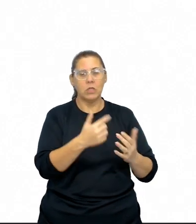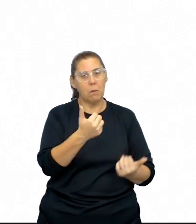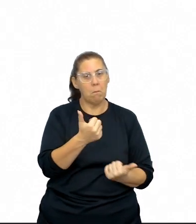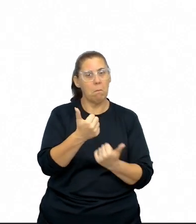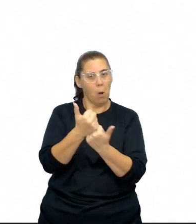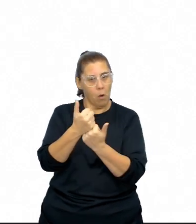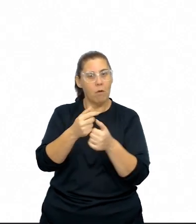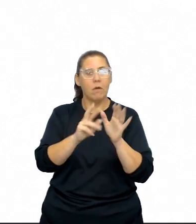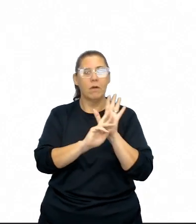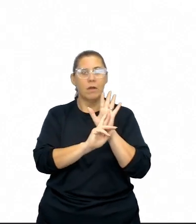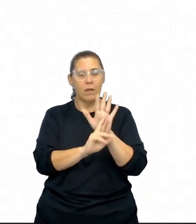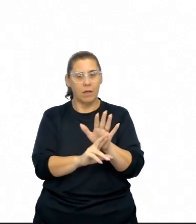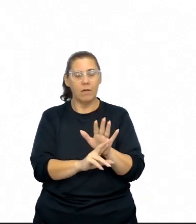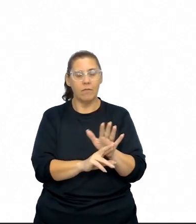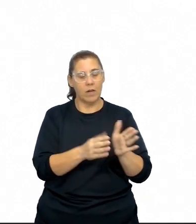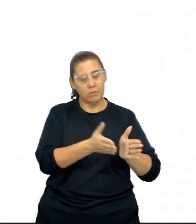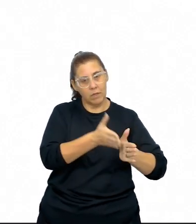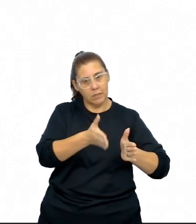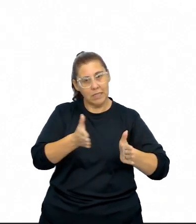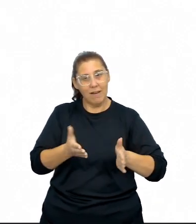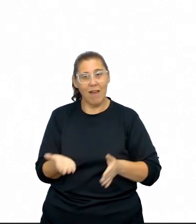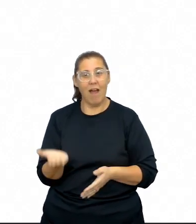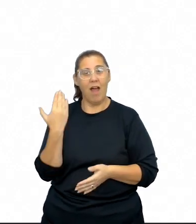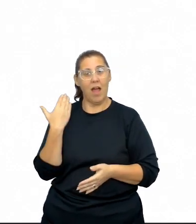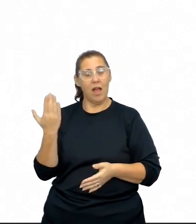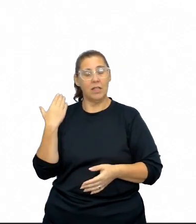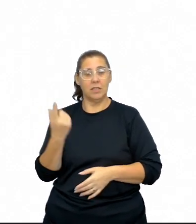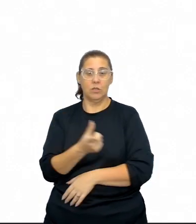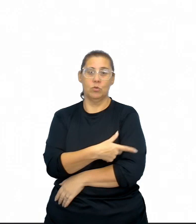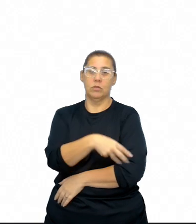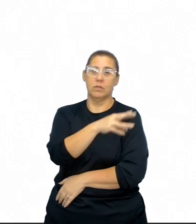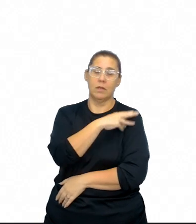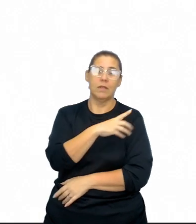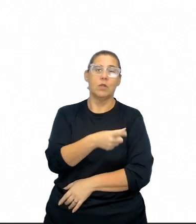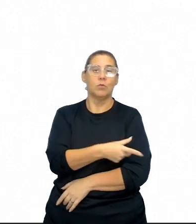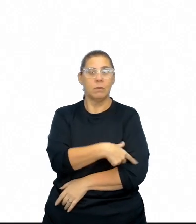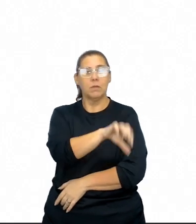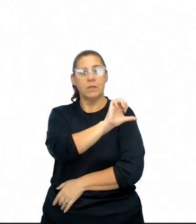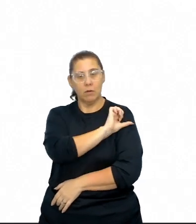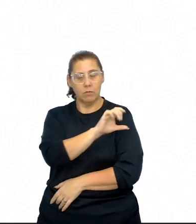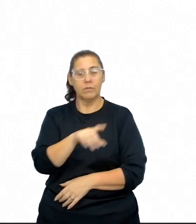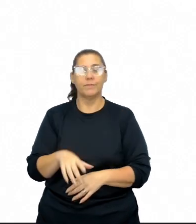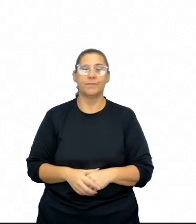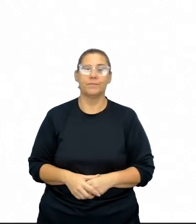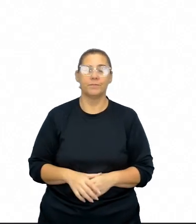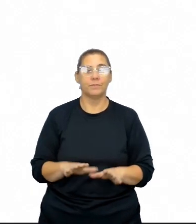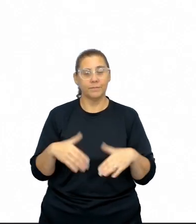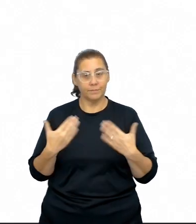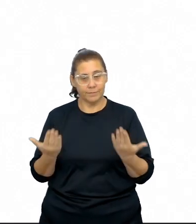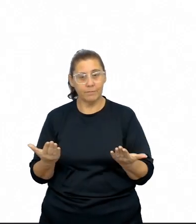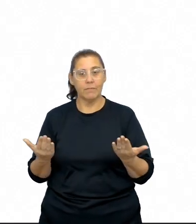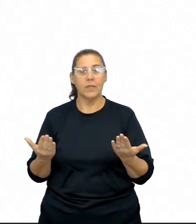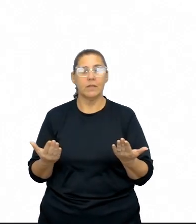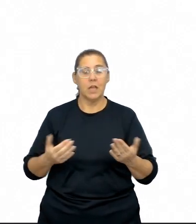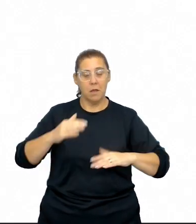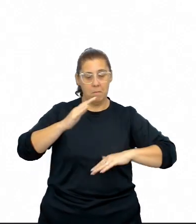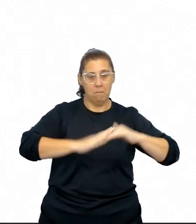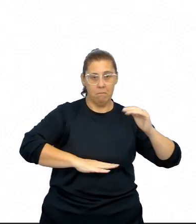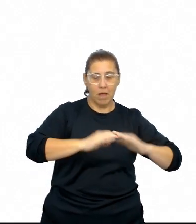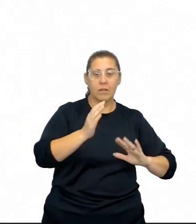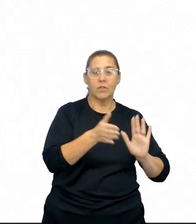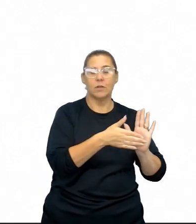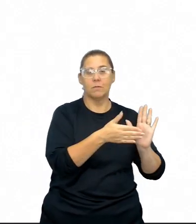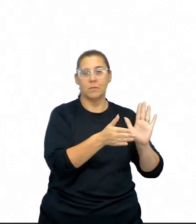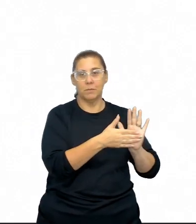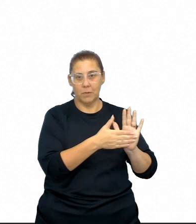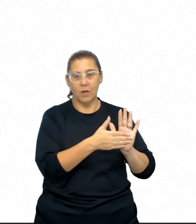suporte, referente às séries anteriores do ensino médio e também do ensino fundamental, bem como habilidades propostas